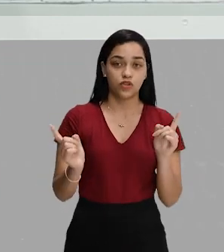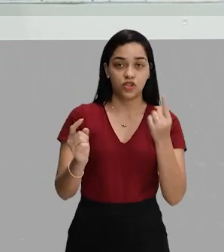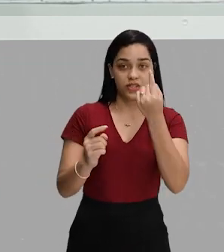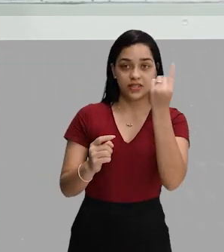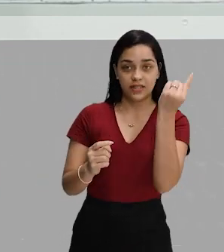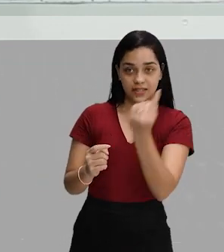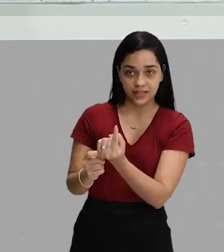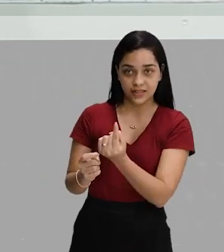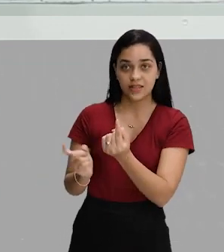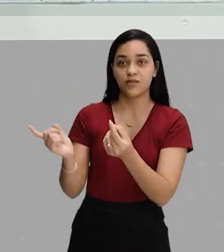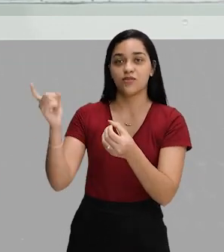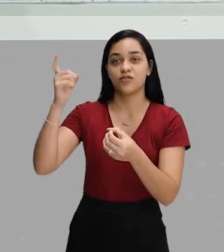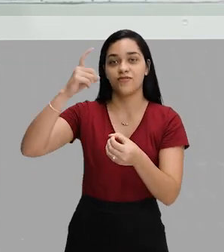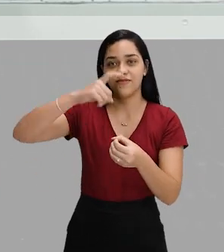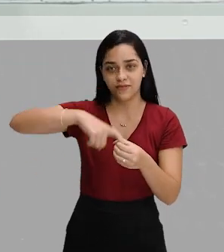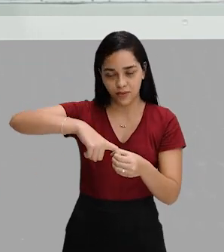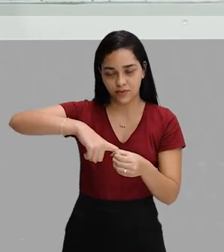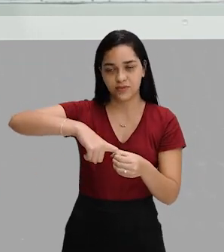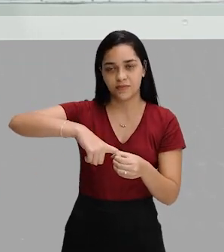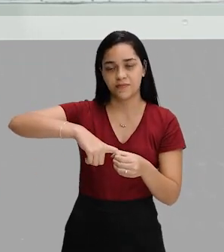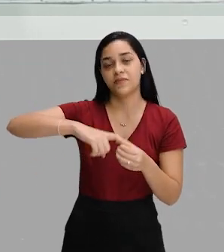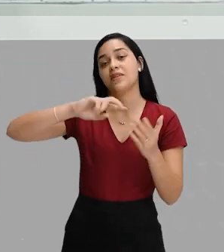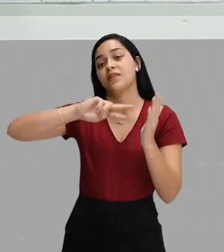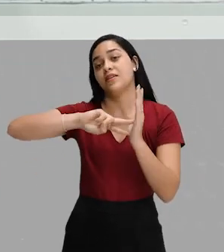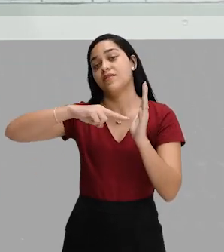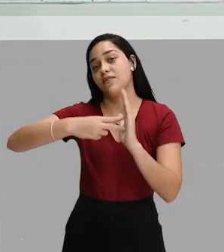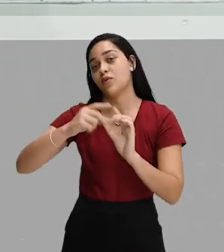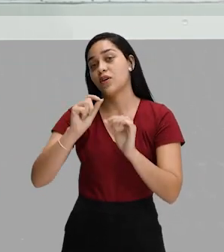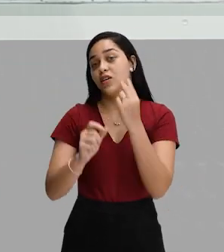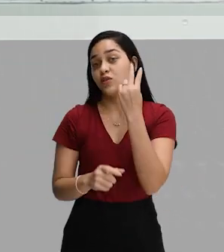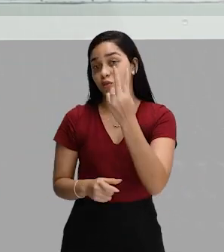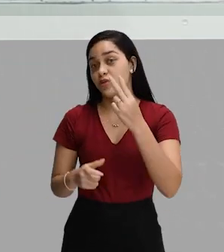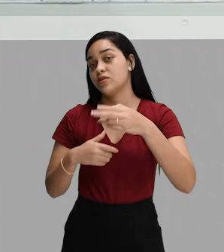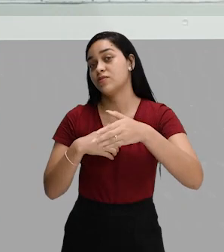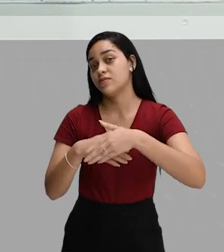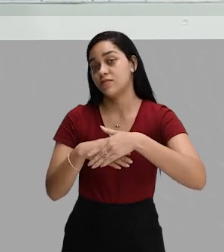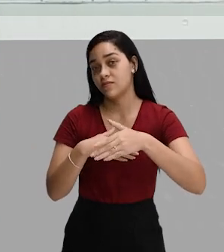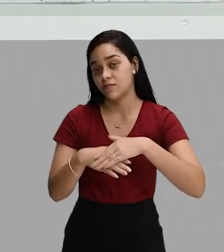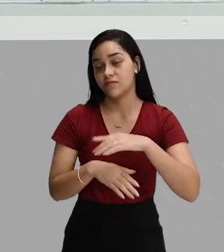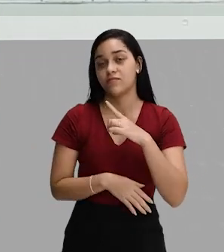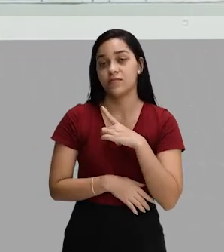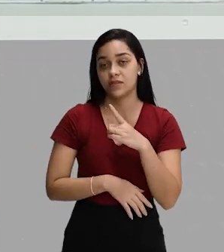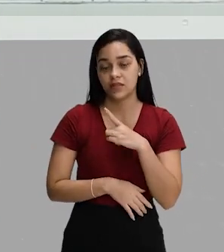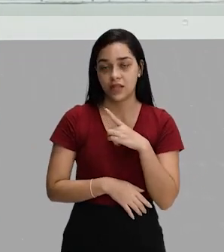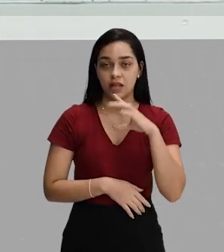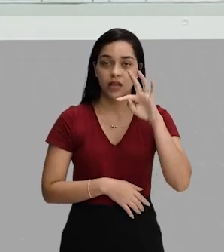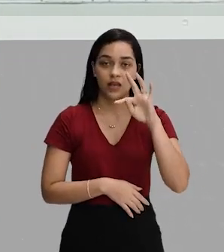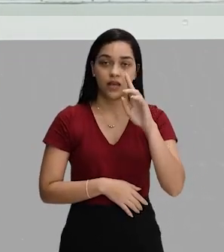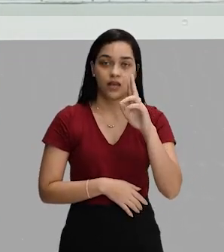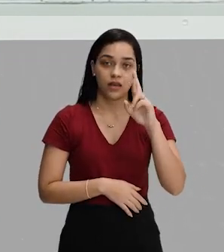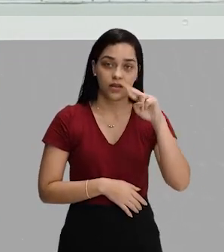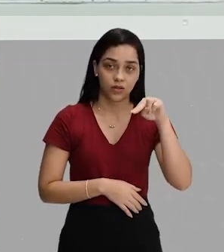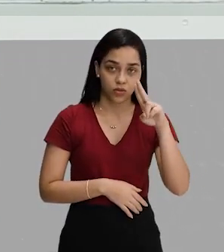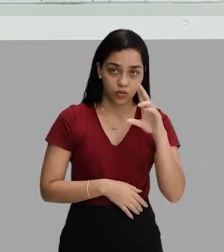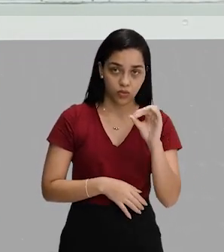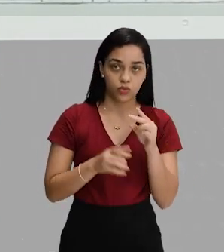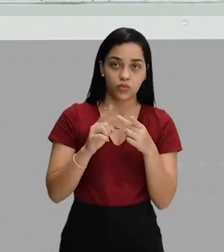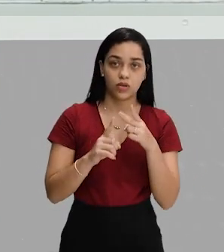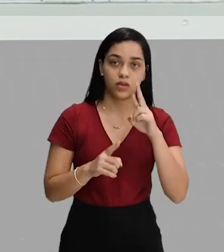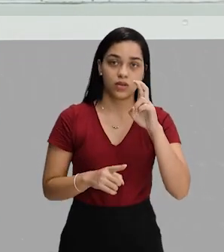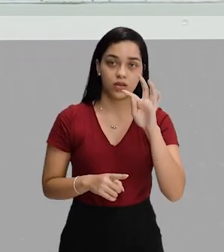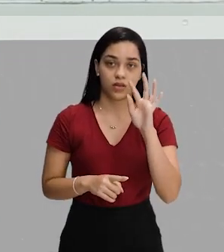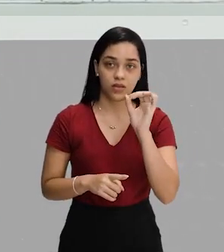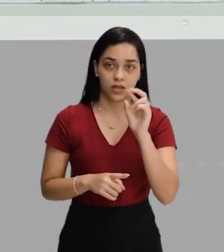o outro de volta. Isso gera o quê? Dois jogos. Beleza, isso a gente chama de turno e retorno. Isto